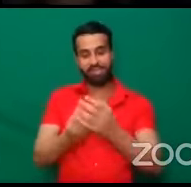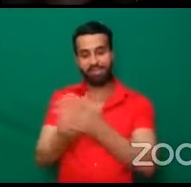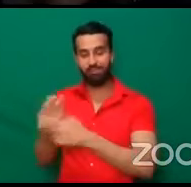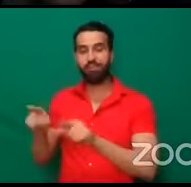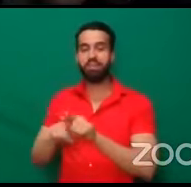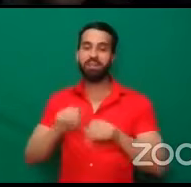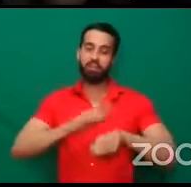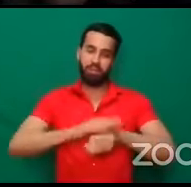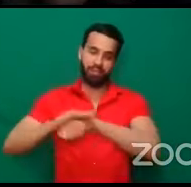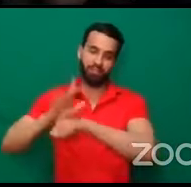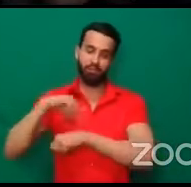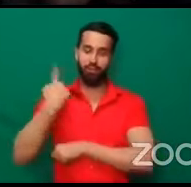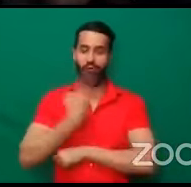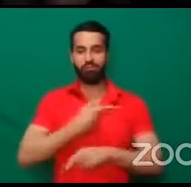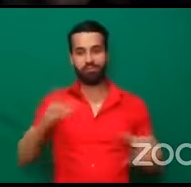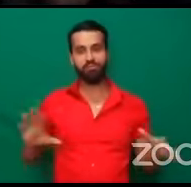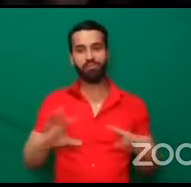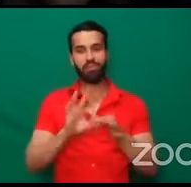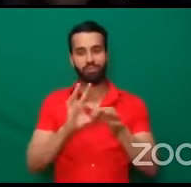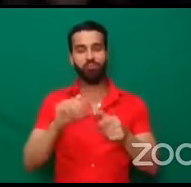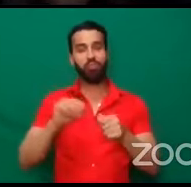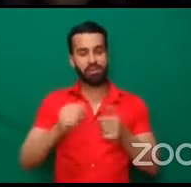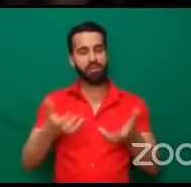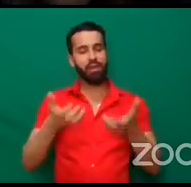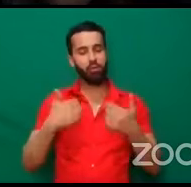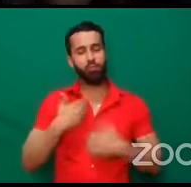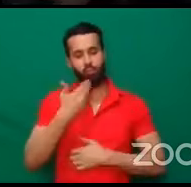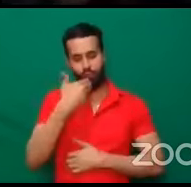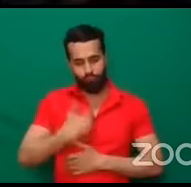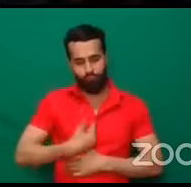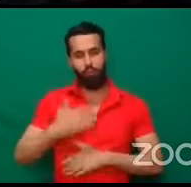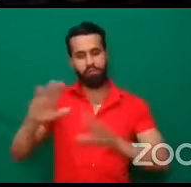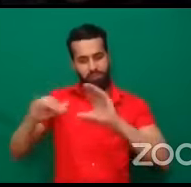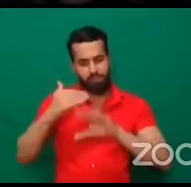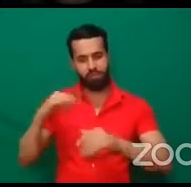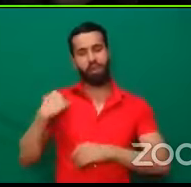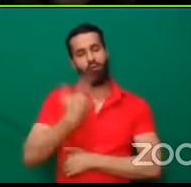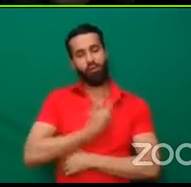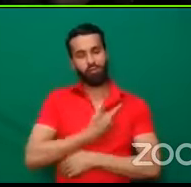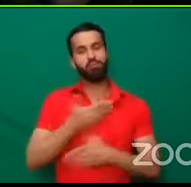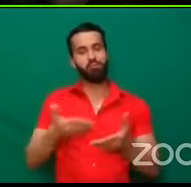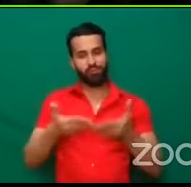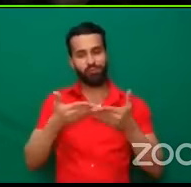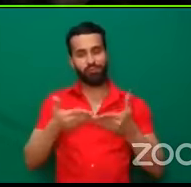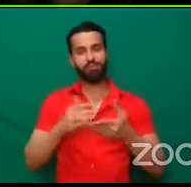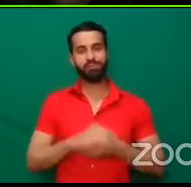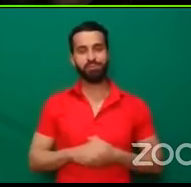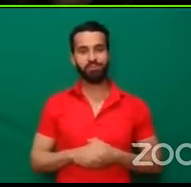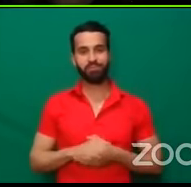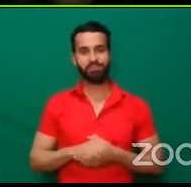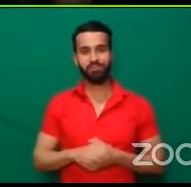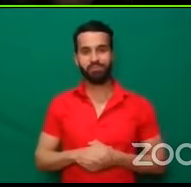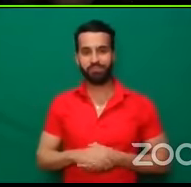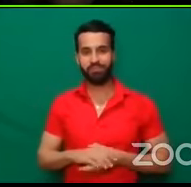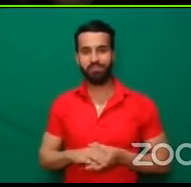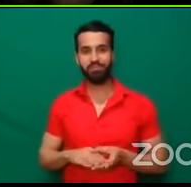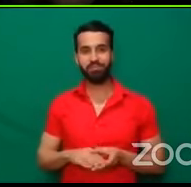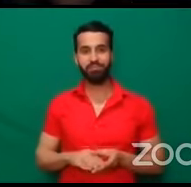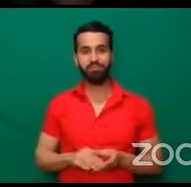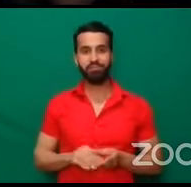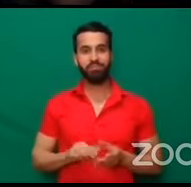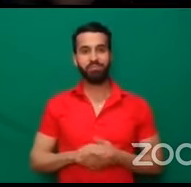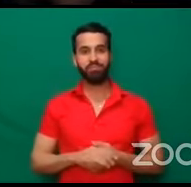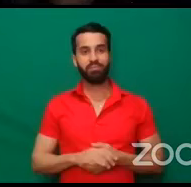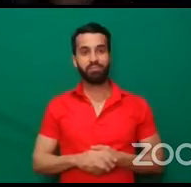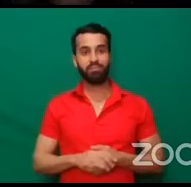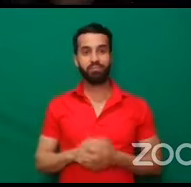estamos juntos aí para fazer tudo. Eu quero assistir, por favor, envie para nós. Pode deixar. E como é que foi? E você investiu muito, assim? Você